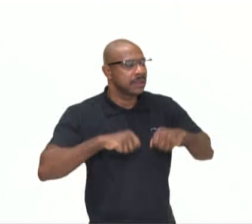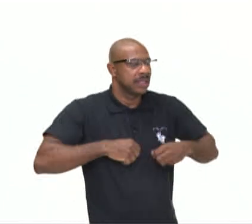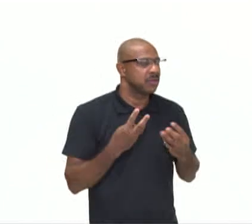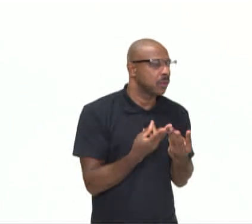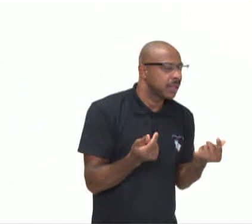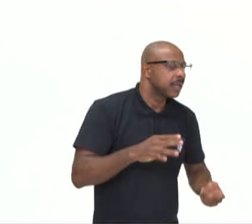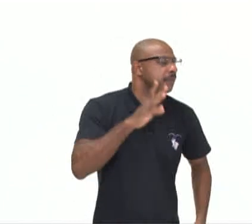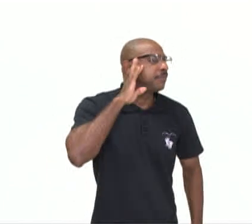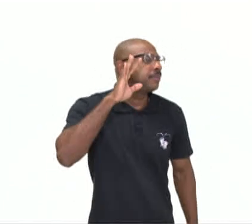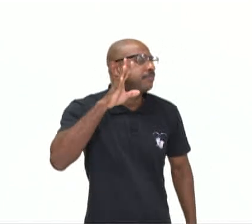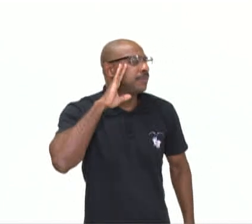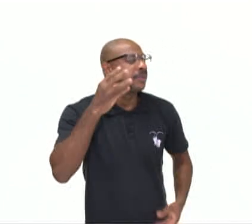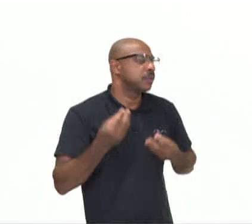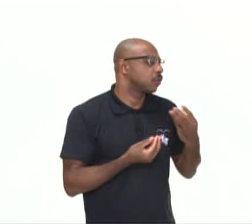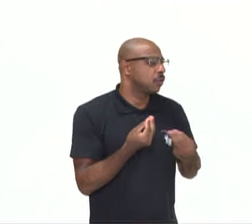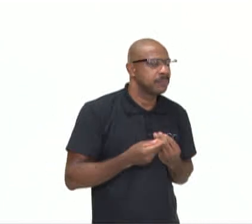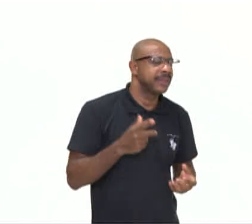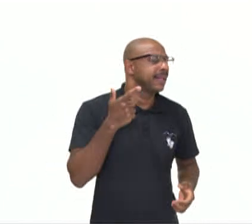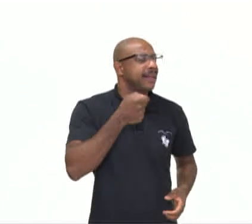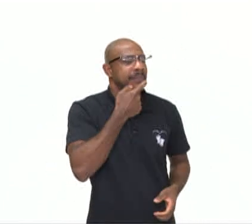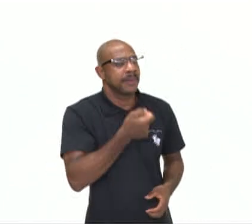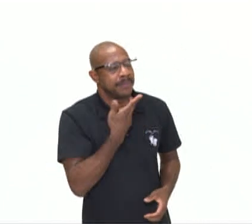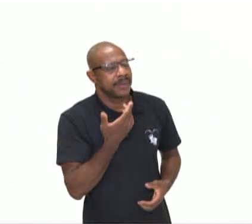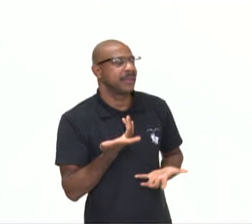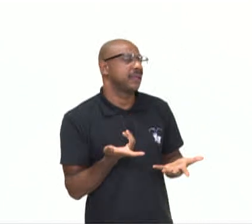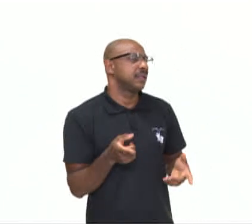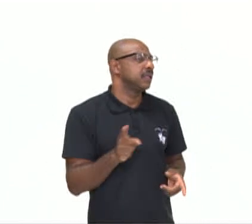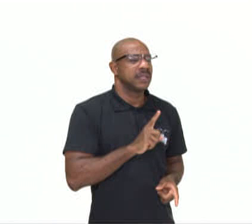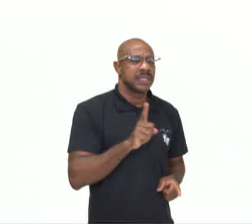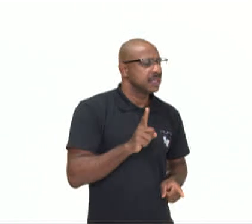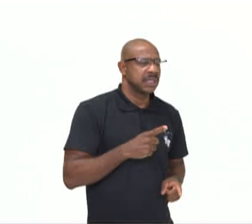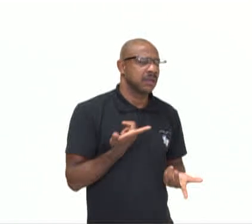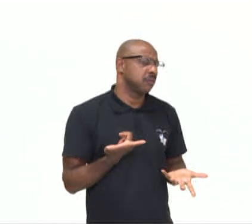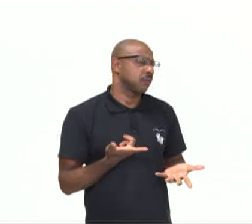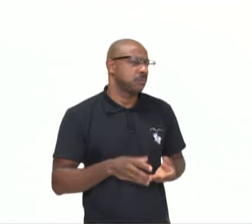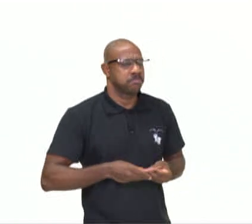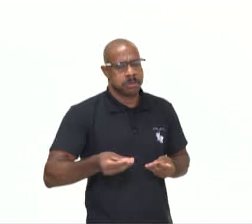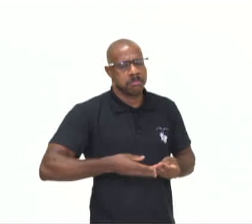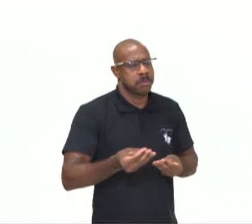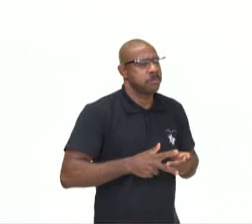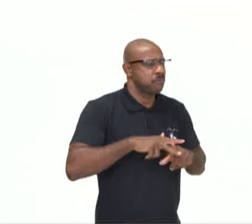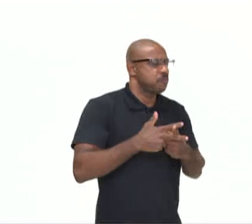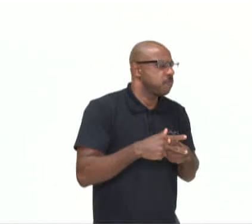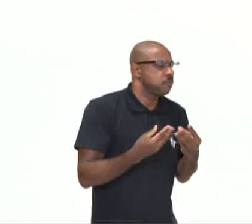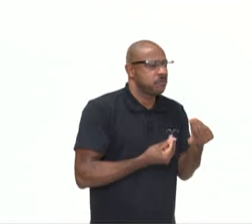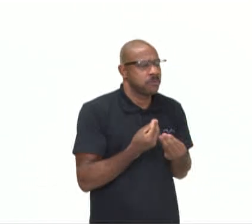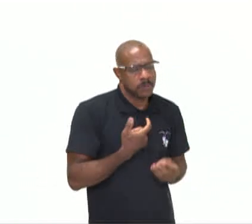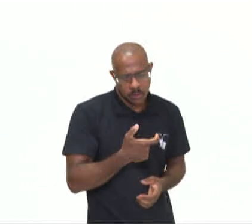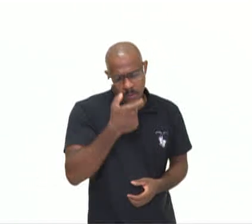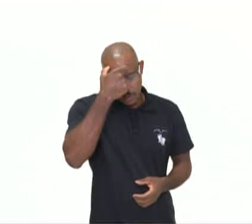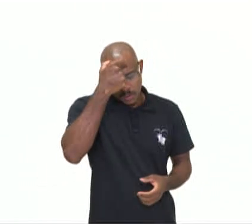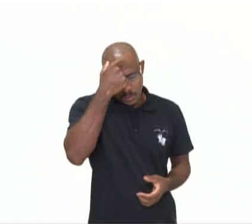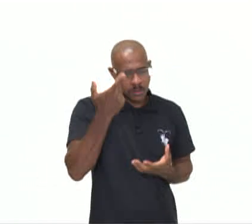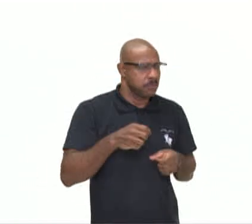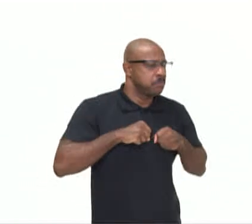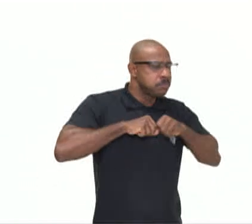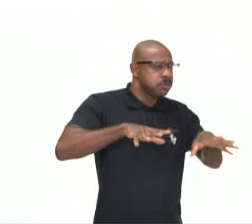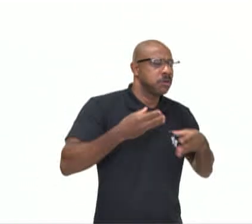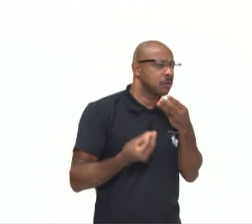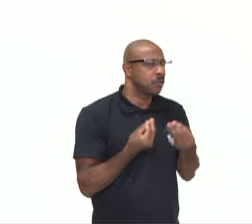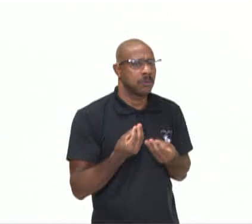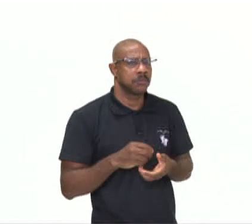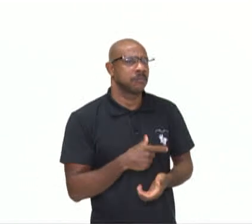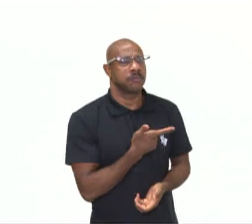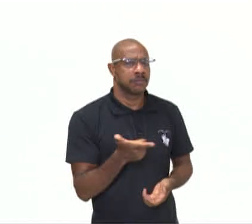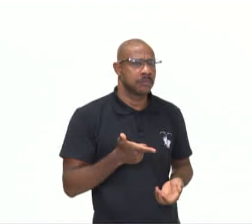qualidade imagina ativas divertidas e não concebidas como povo pretos com ferramenta de conscientiza conscientização